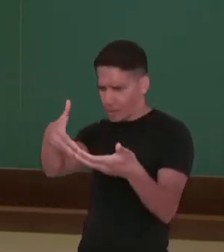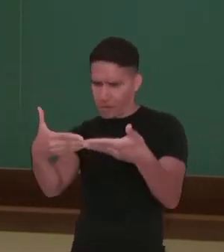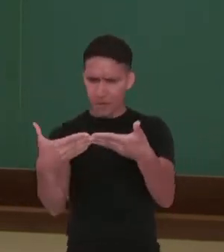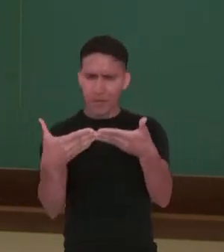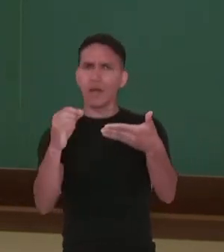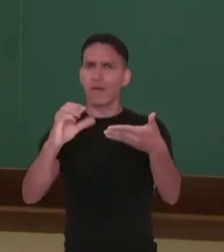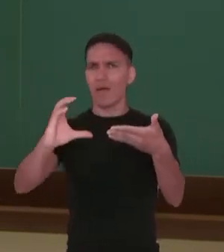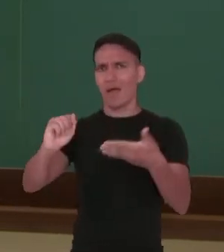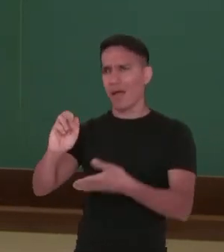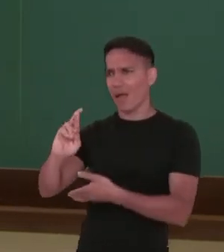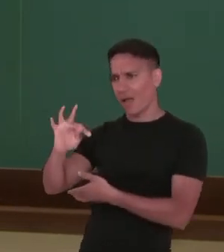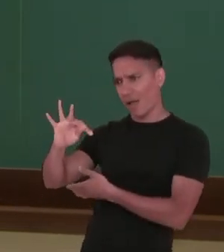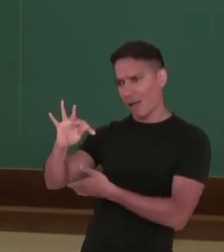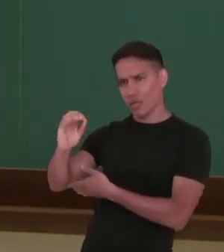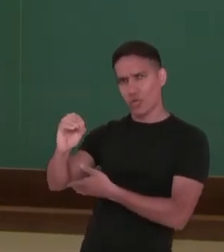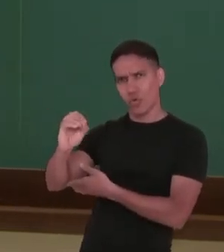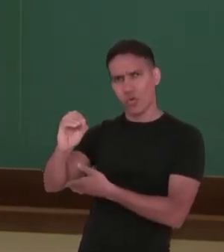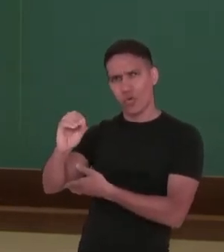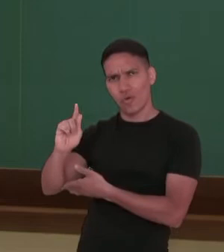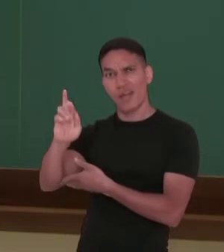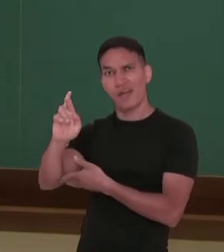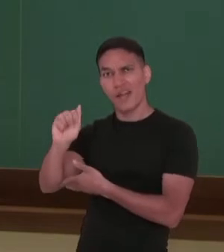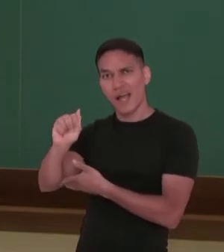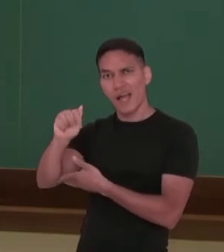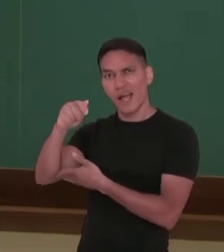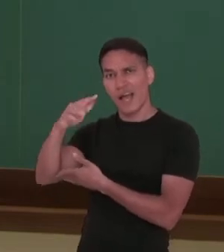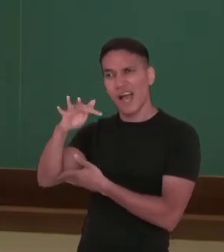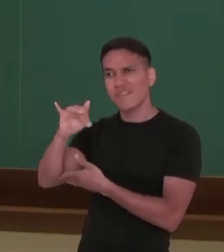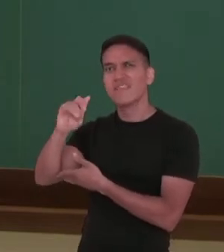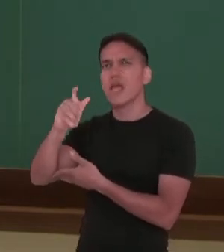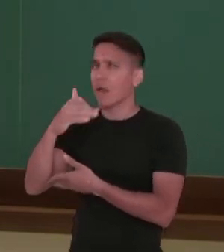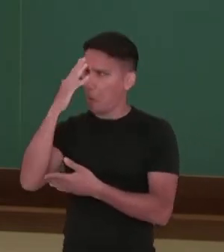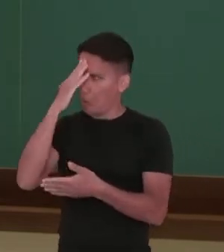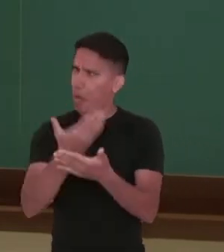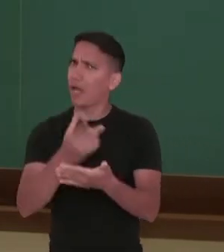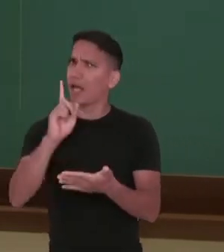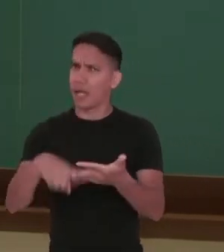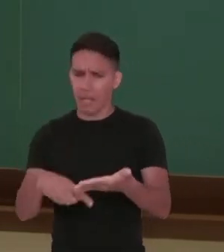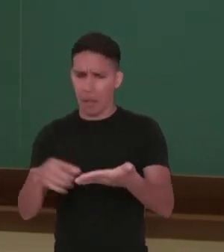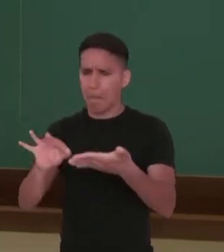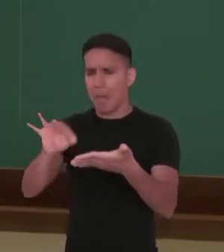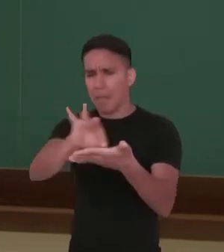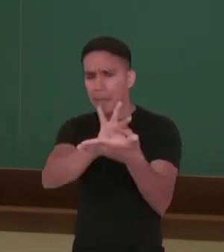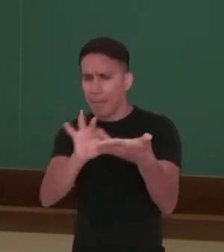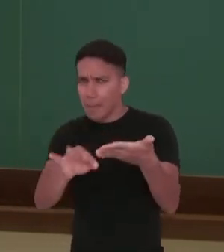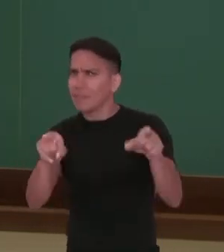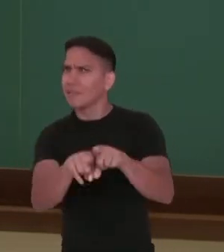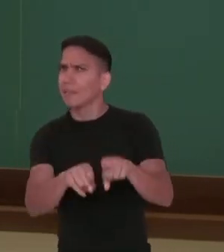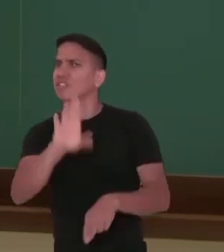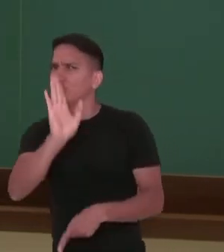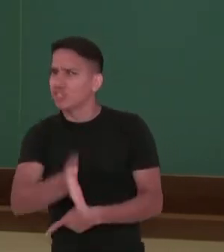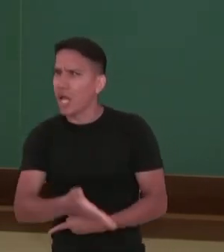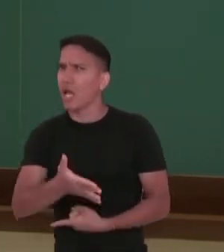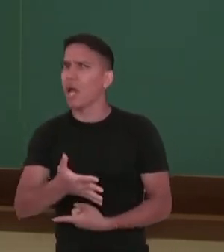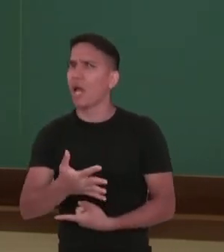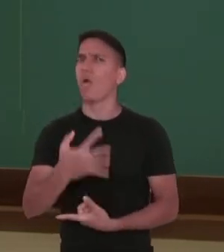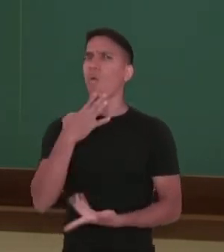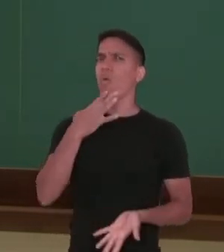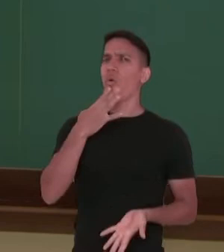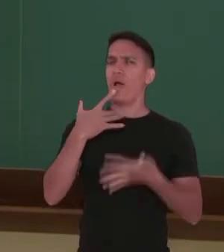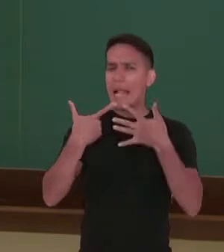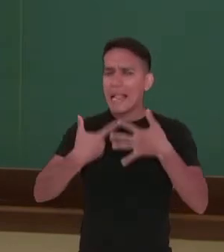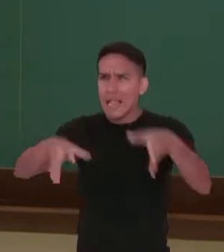do mapa, hein? Tem um mapa desenhado lá, isso. E já ouviu falar em linguagem cartográfica? Professor, aí você me